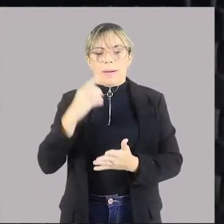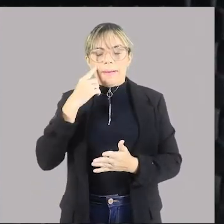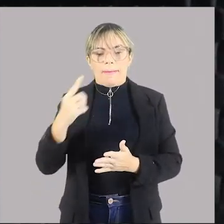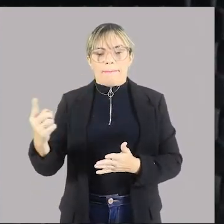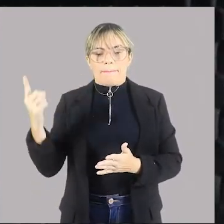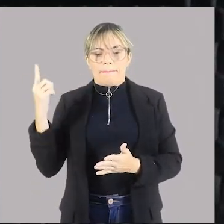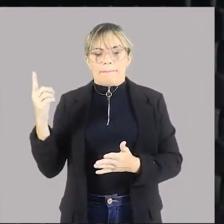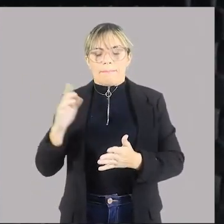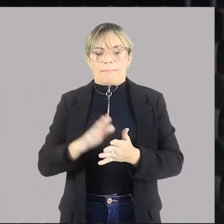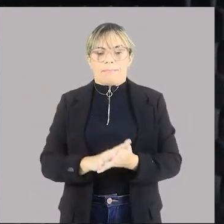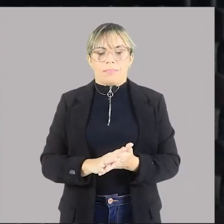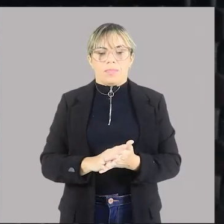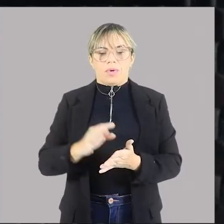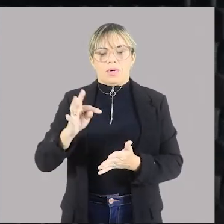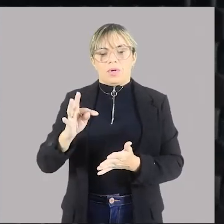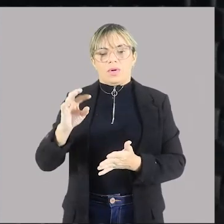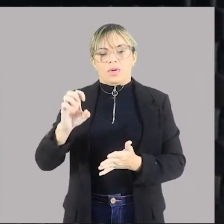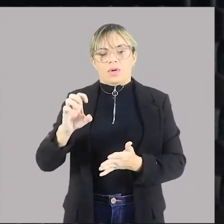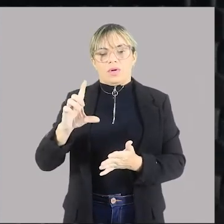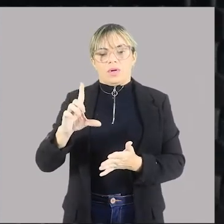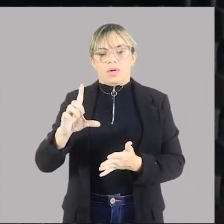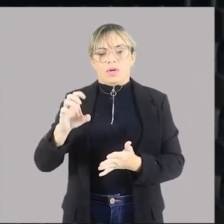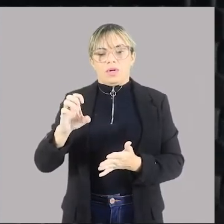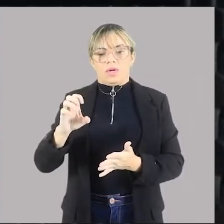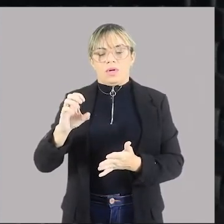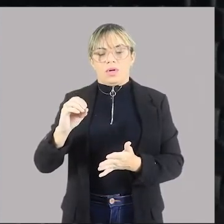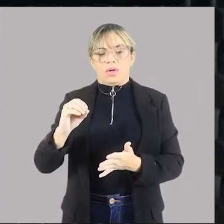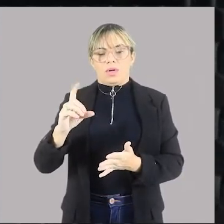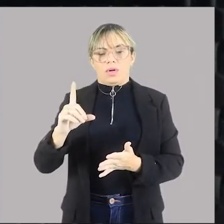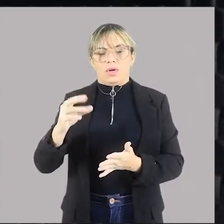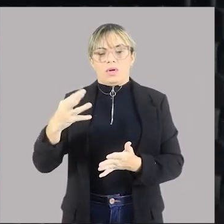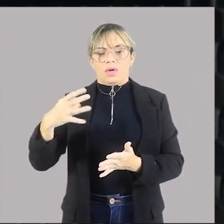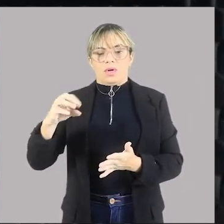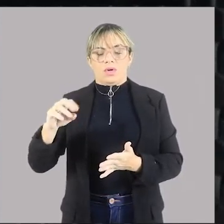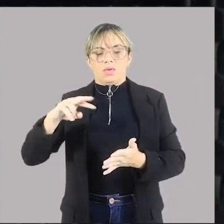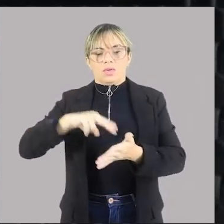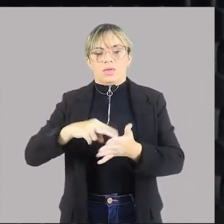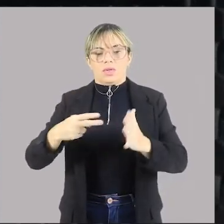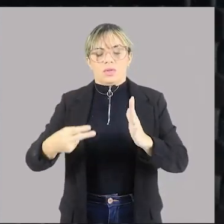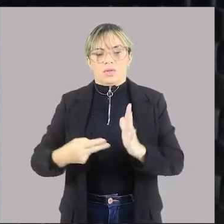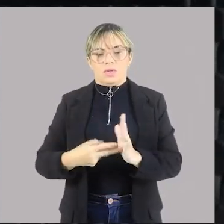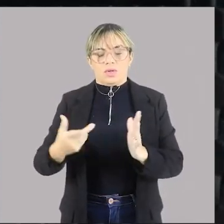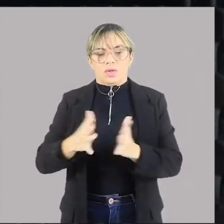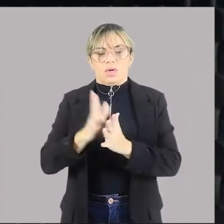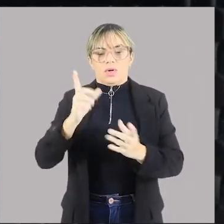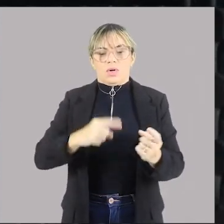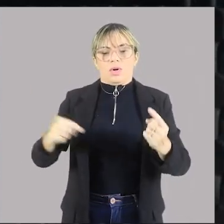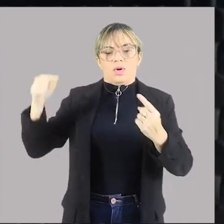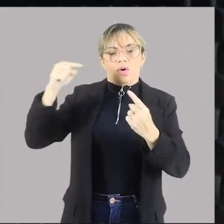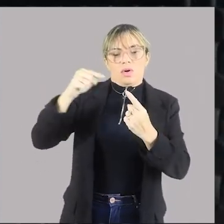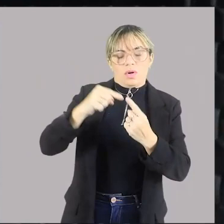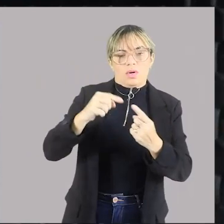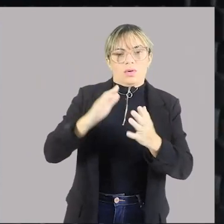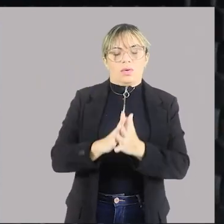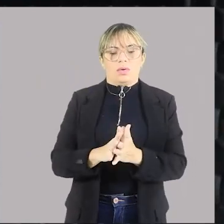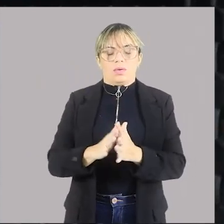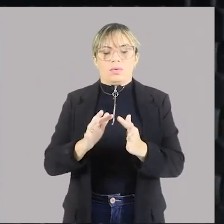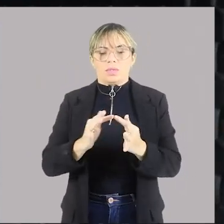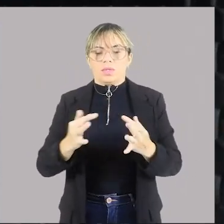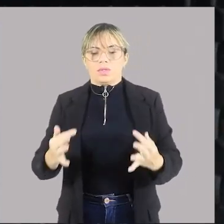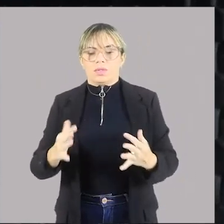antepenúltimo, temos o critério teleológico ou finalístico. Teleologia significa finalidade, de maneira simplificada.